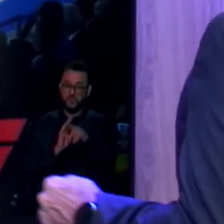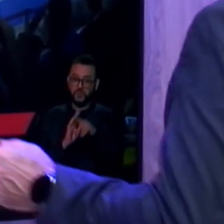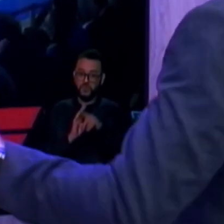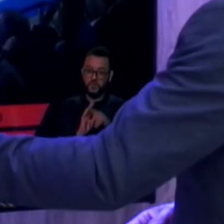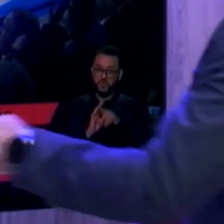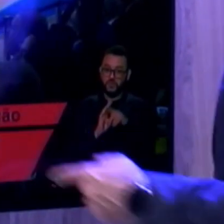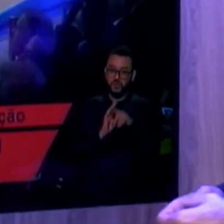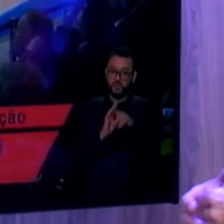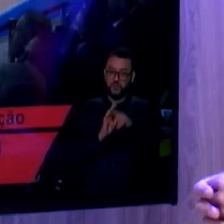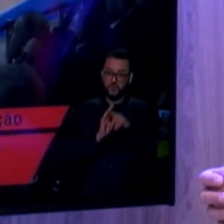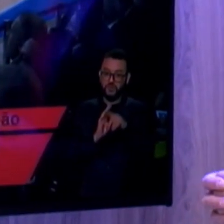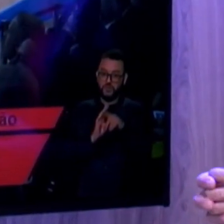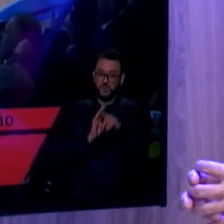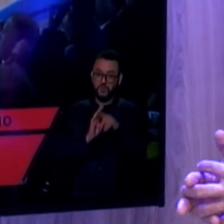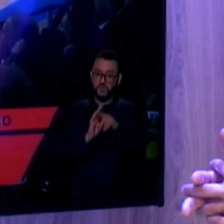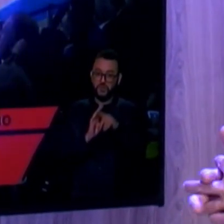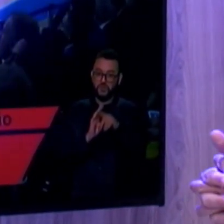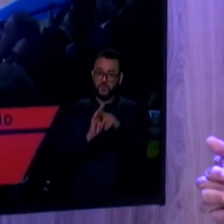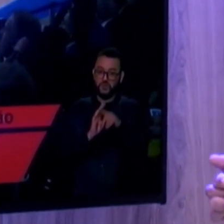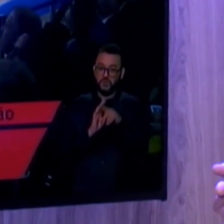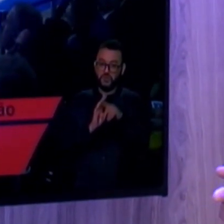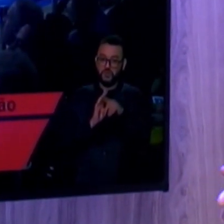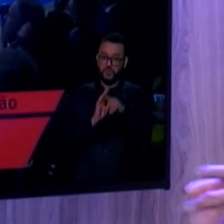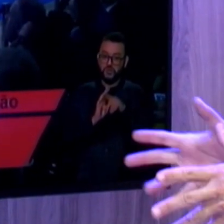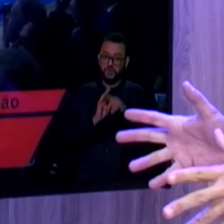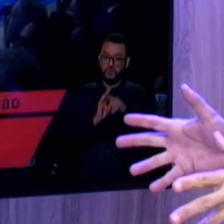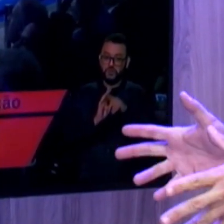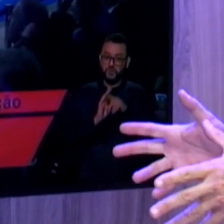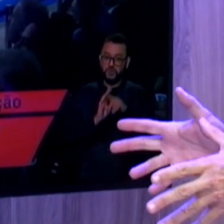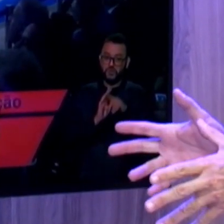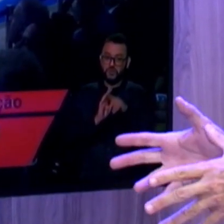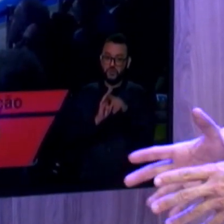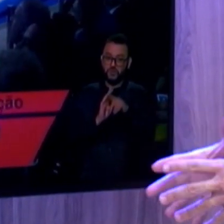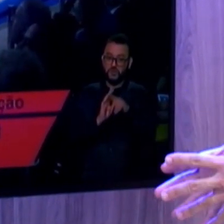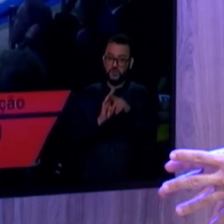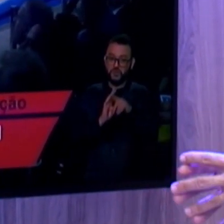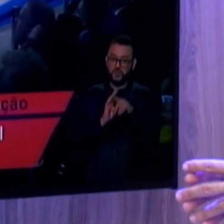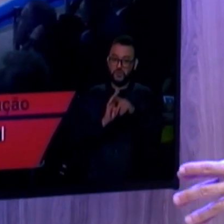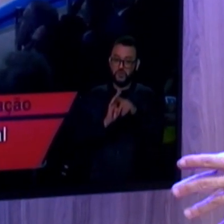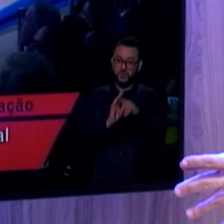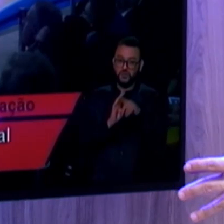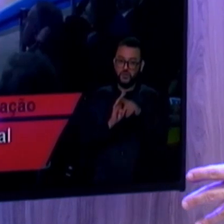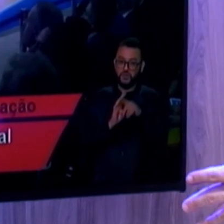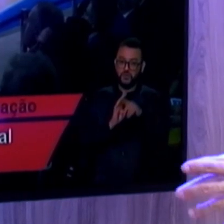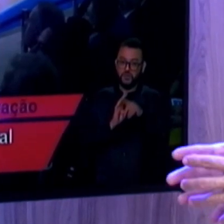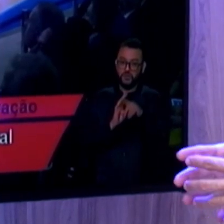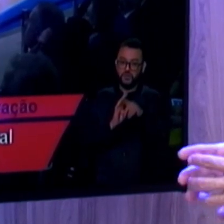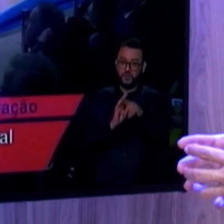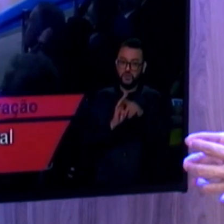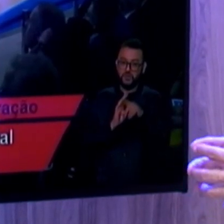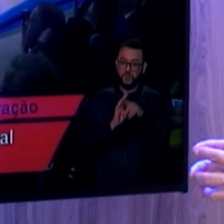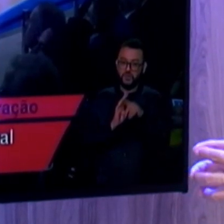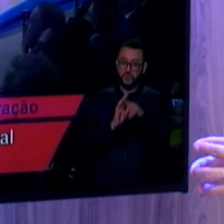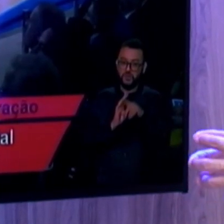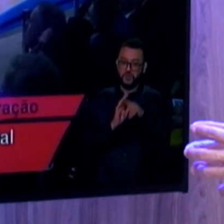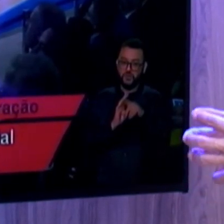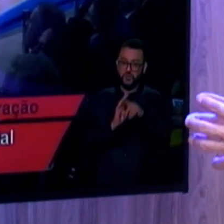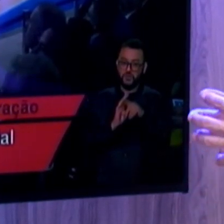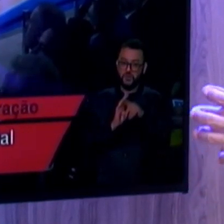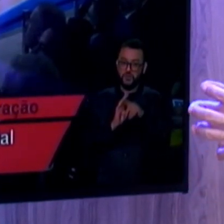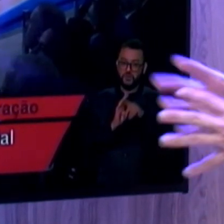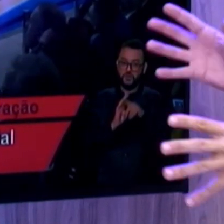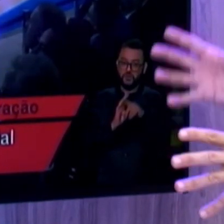Plano Brasileiro de Inteligência Artificial, IA, é apresentado ao governo federal.